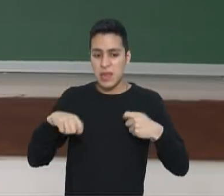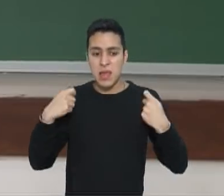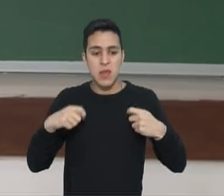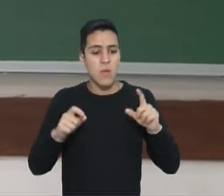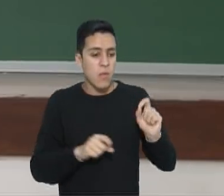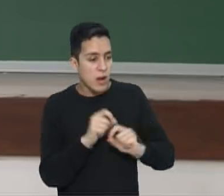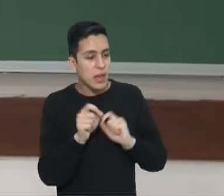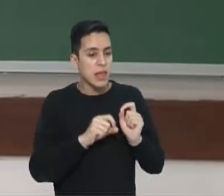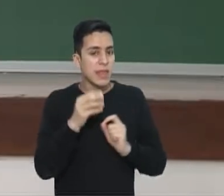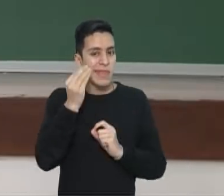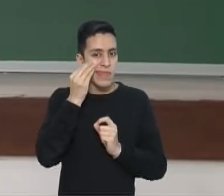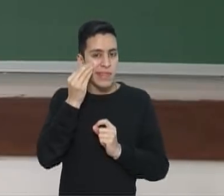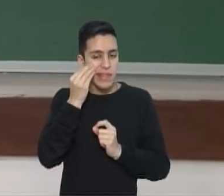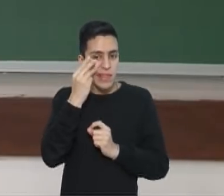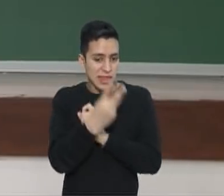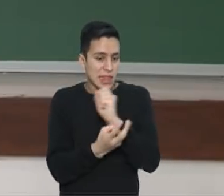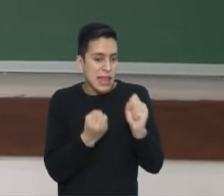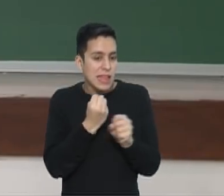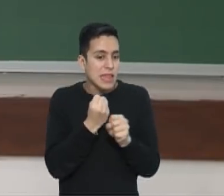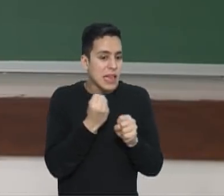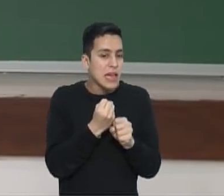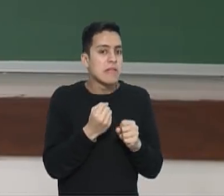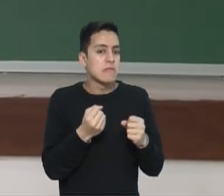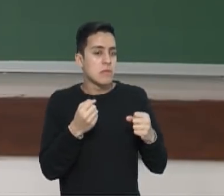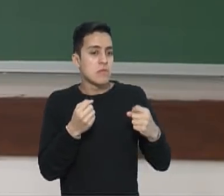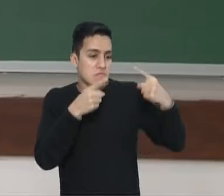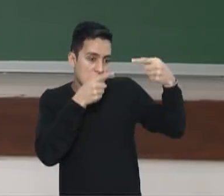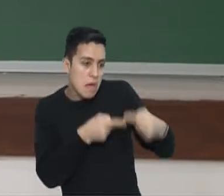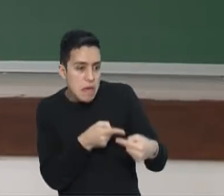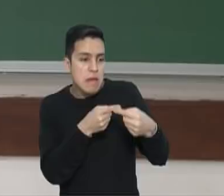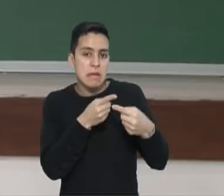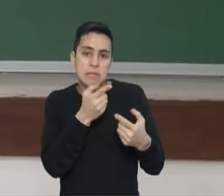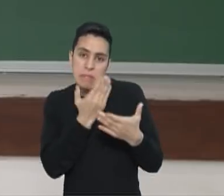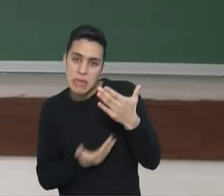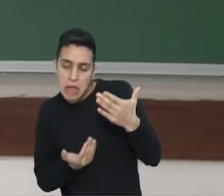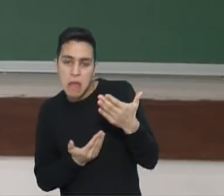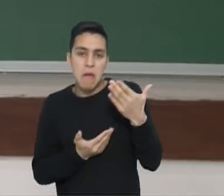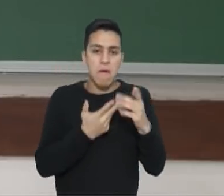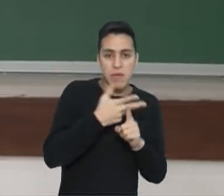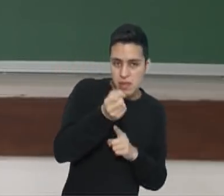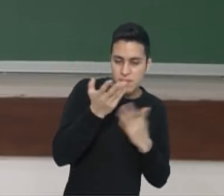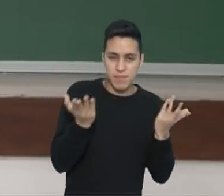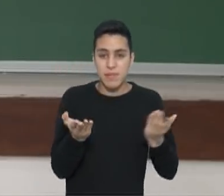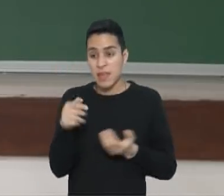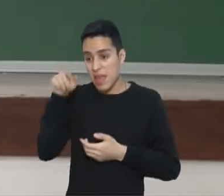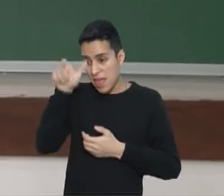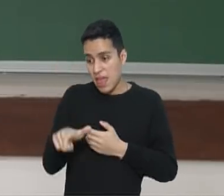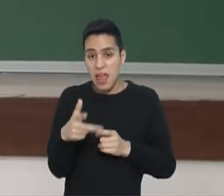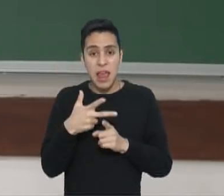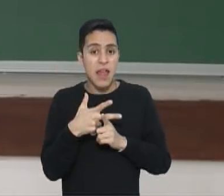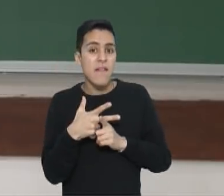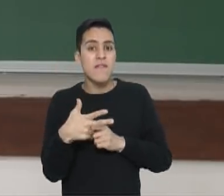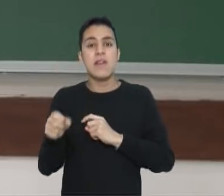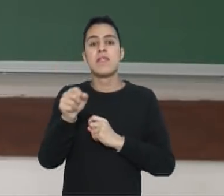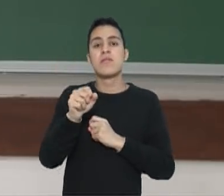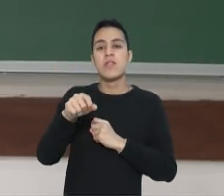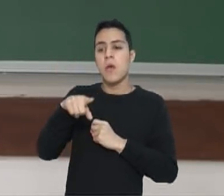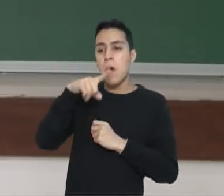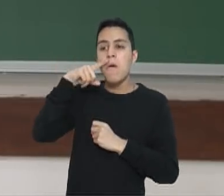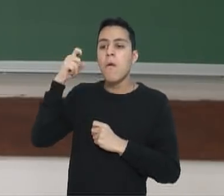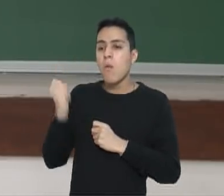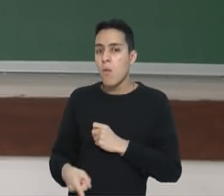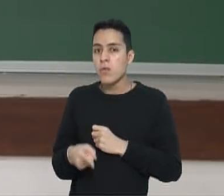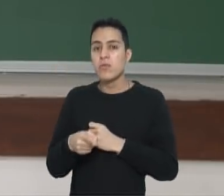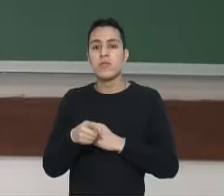título em jogo a cada 3 anos, né? Em 78 e 81, Anatoly Karpov vai vencer um russo